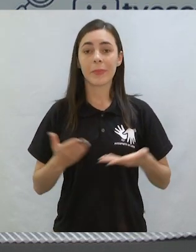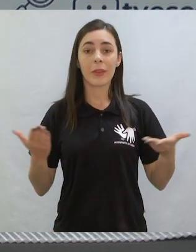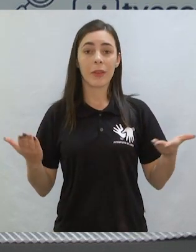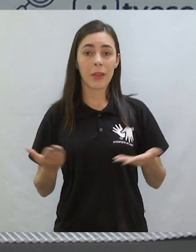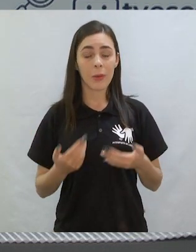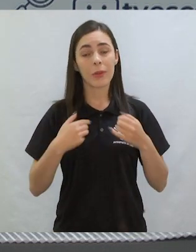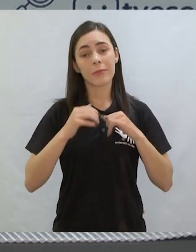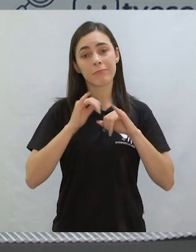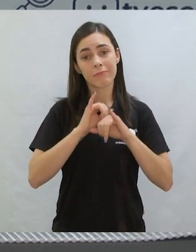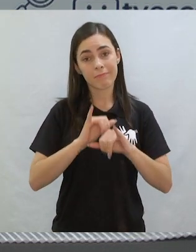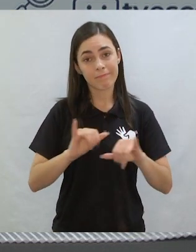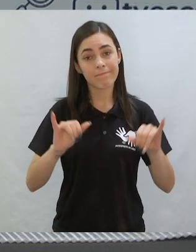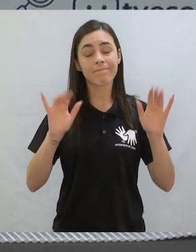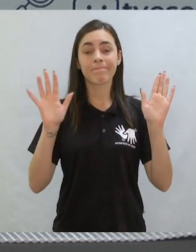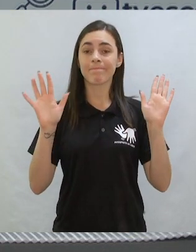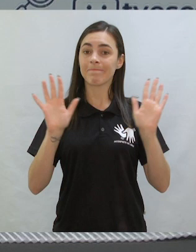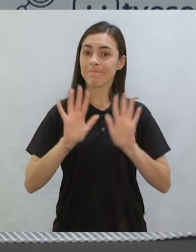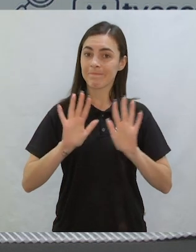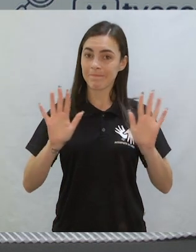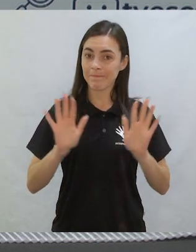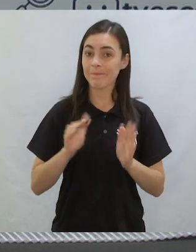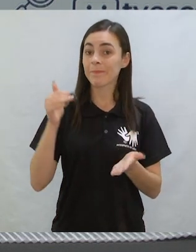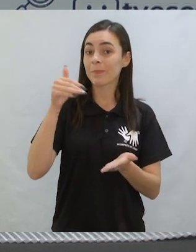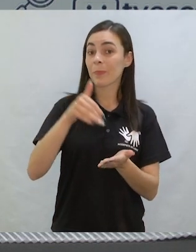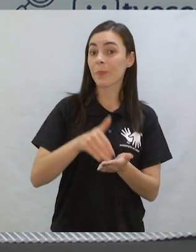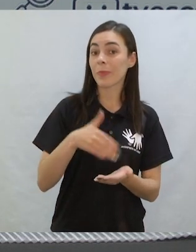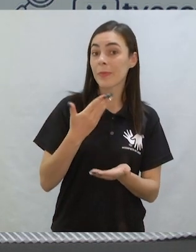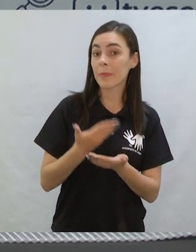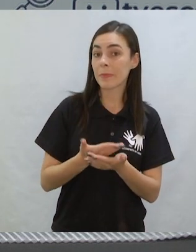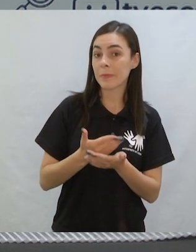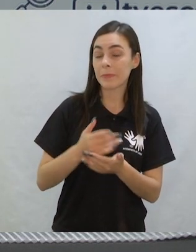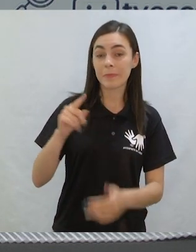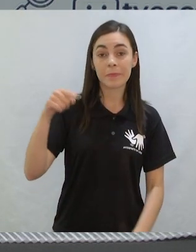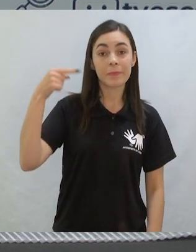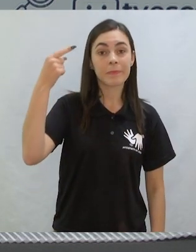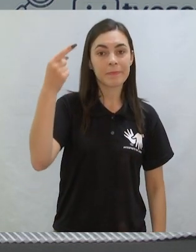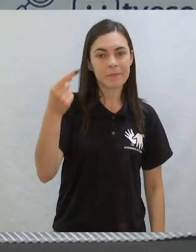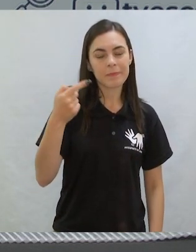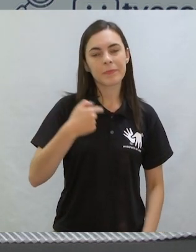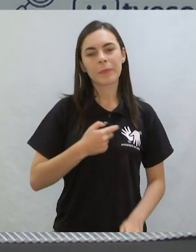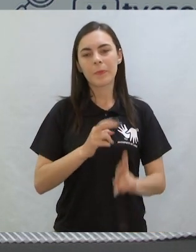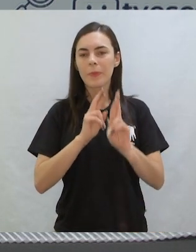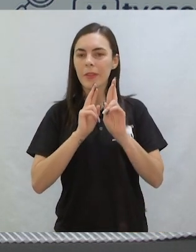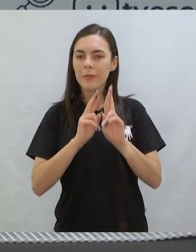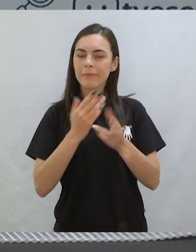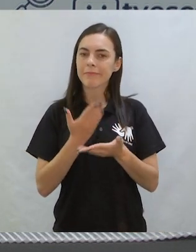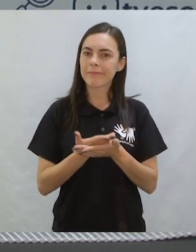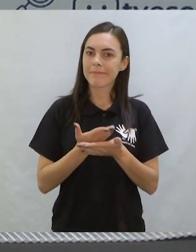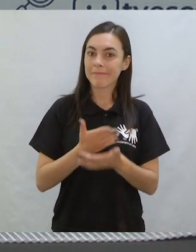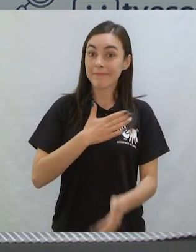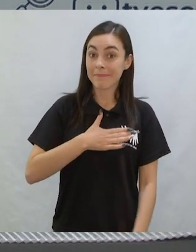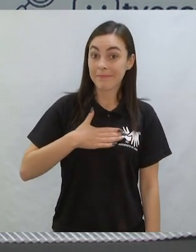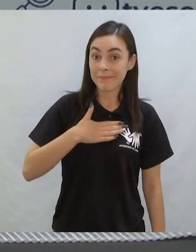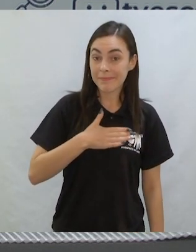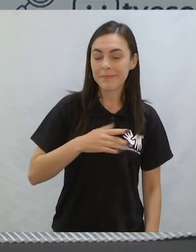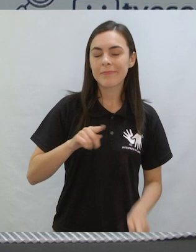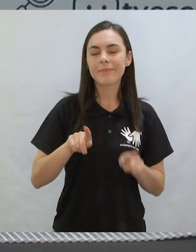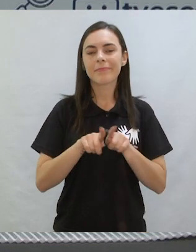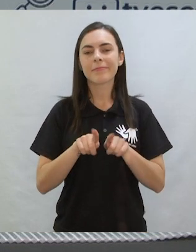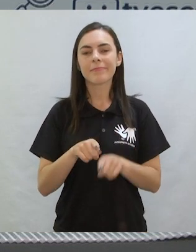aula. Então, eu estou aqui para dizer tchau para vocês. Até a nossa próxima aula. Espero que você tenha